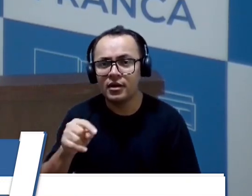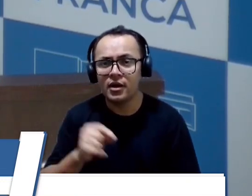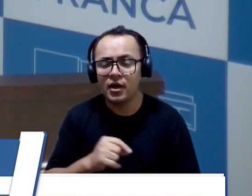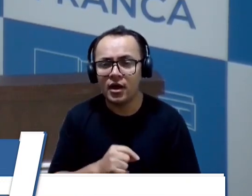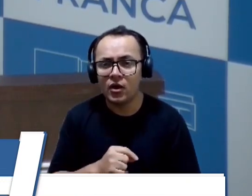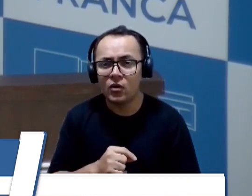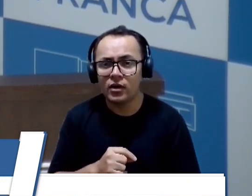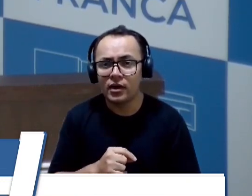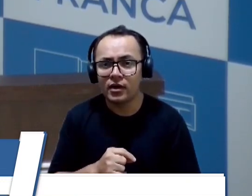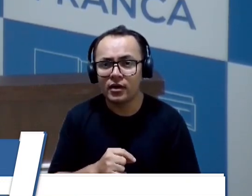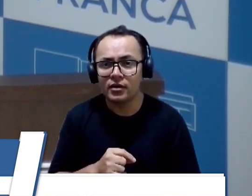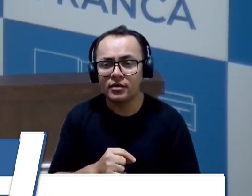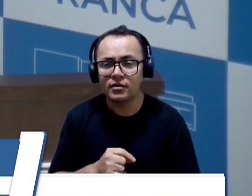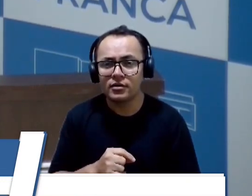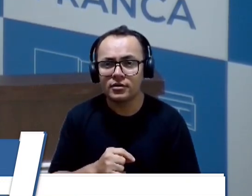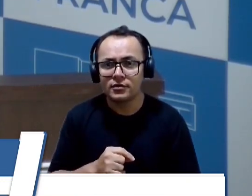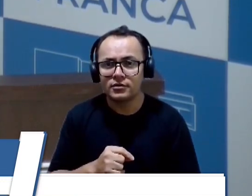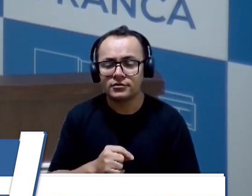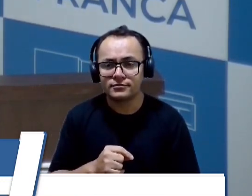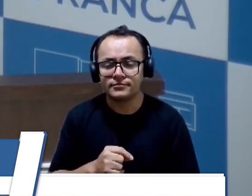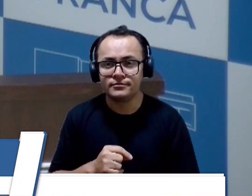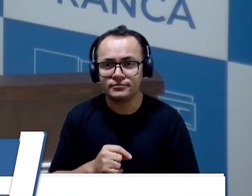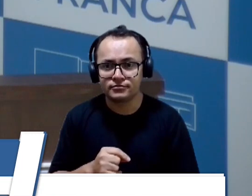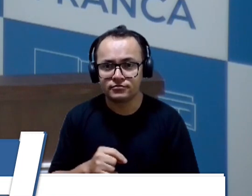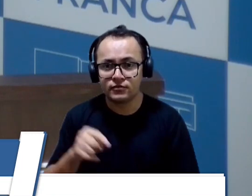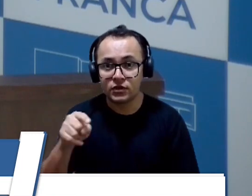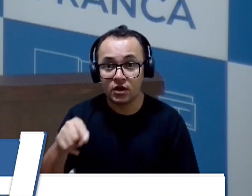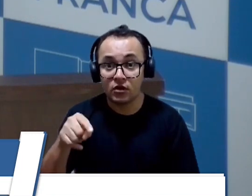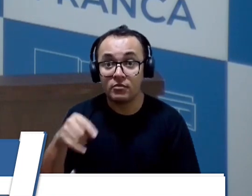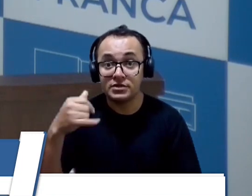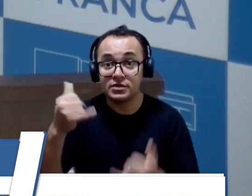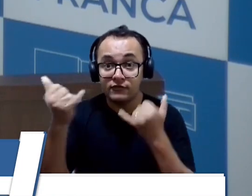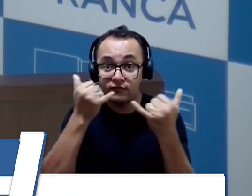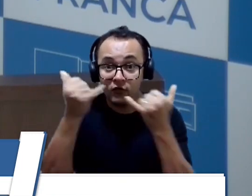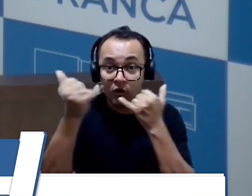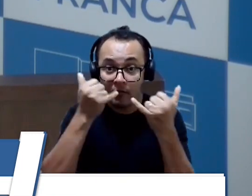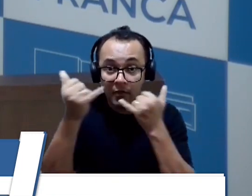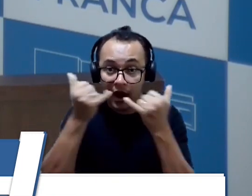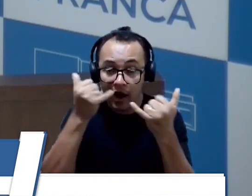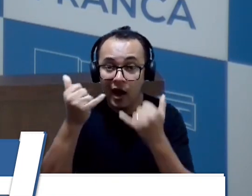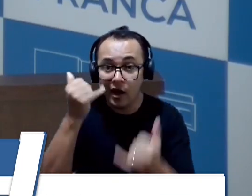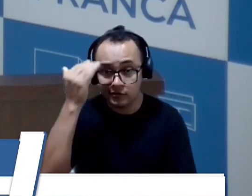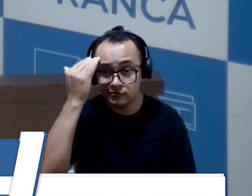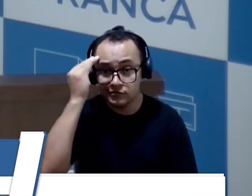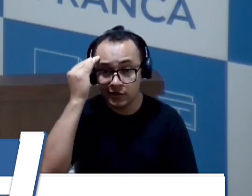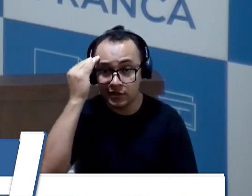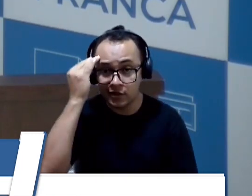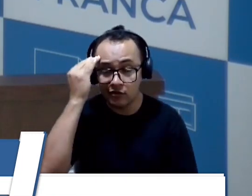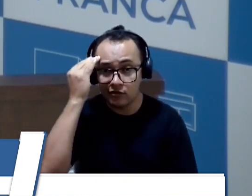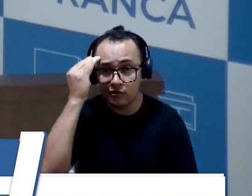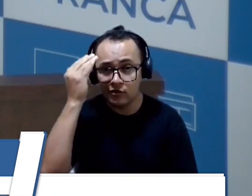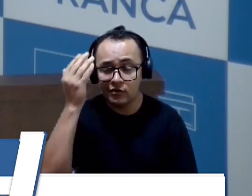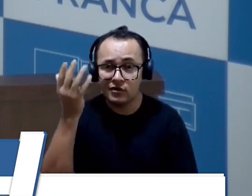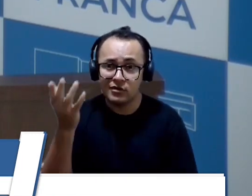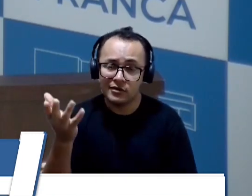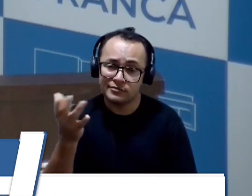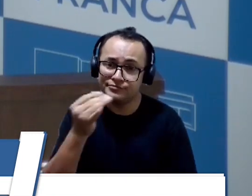mais, têm que procurar se informar. Não é só chegar no final,